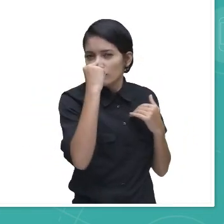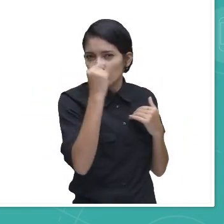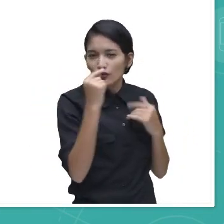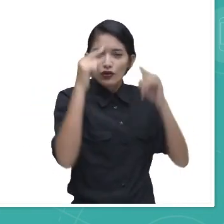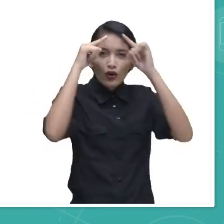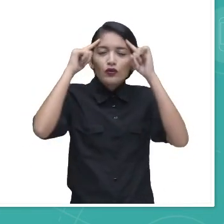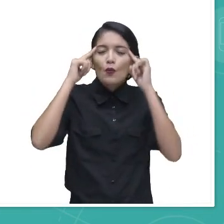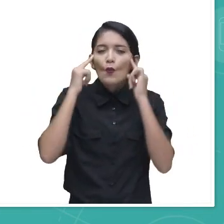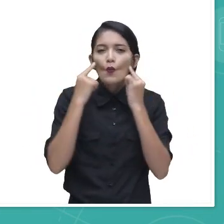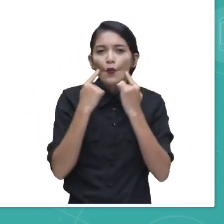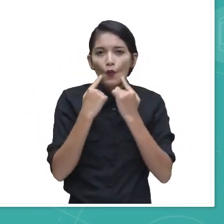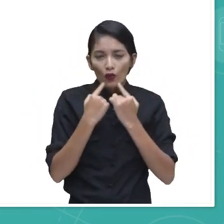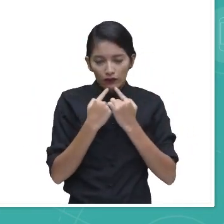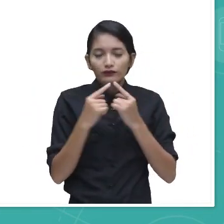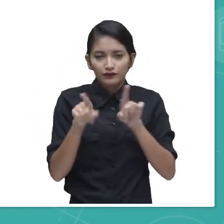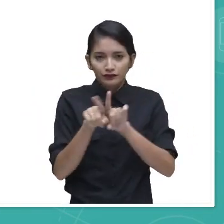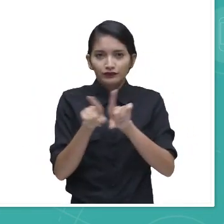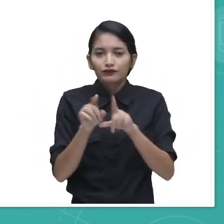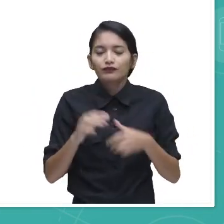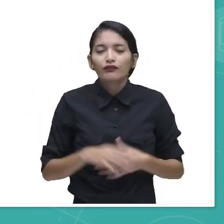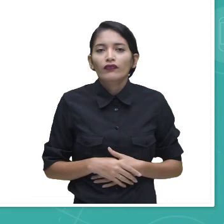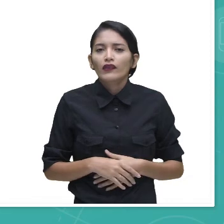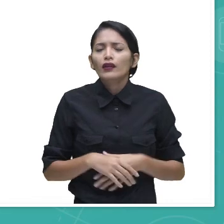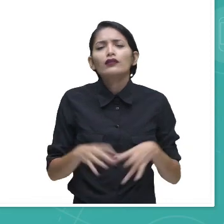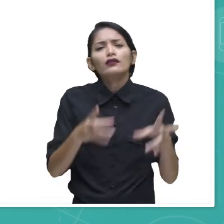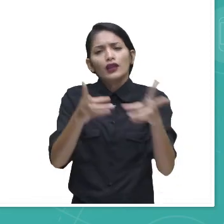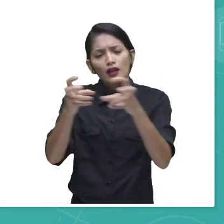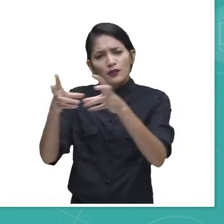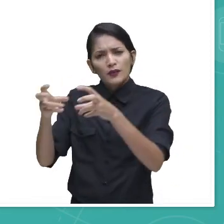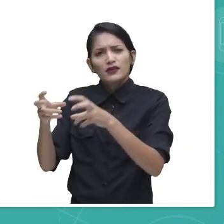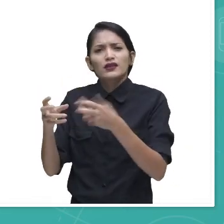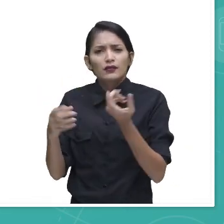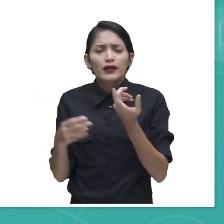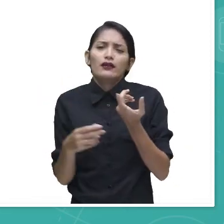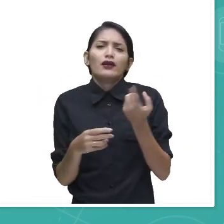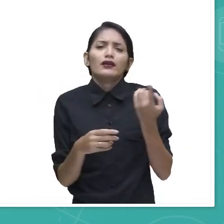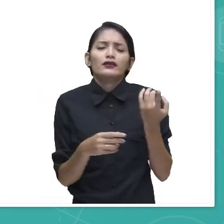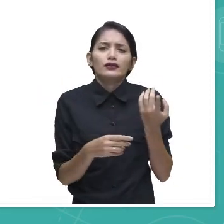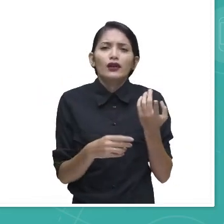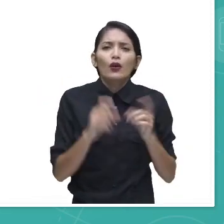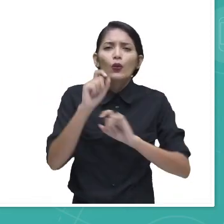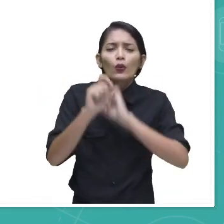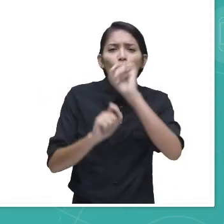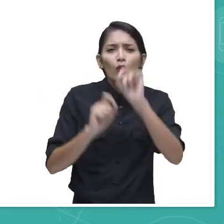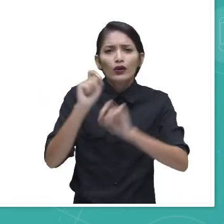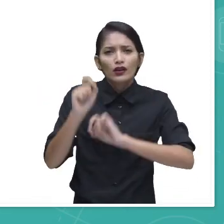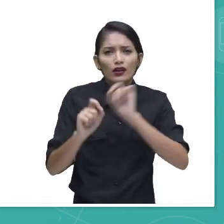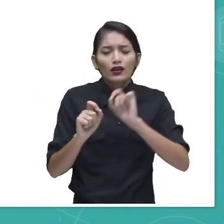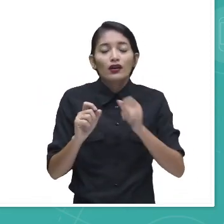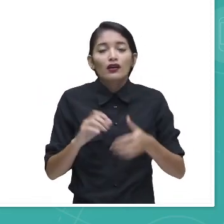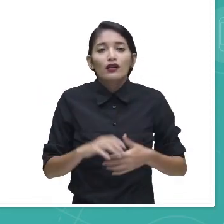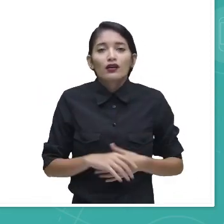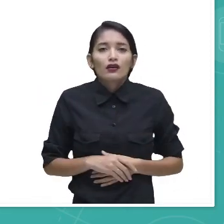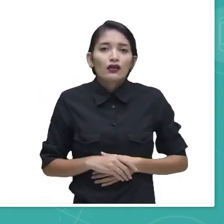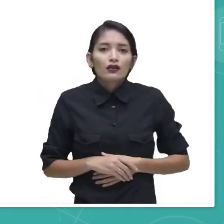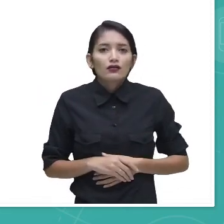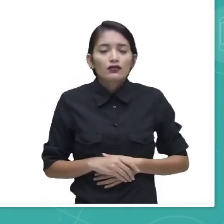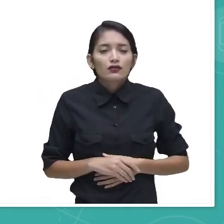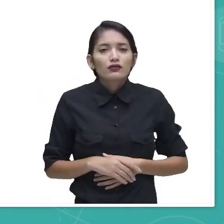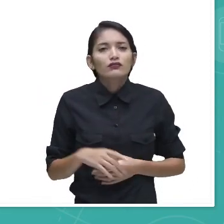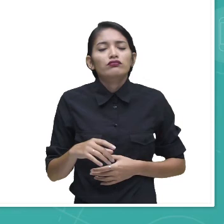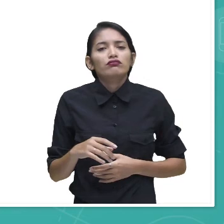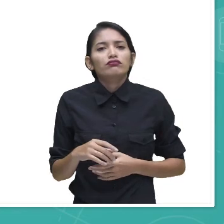rosto ligeiramente alongado. Então, perceberam que essas palavras, é justamente elas que